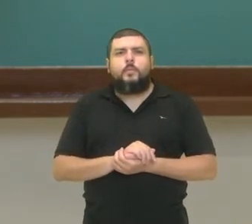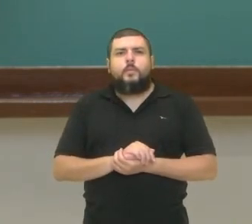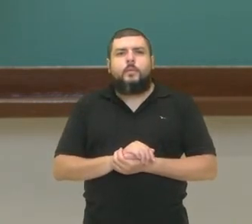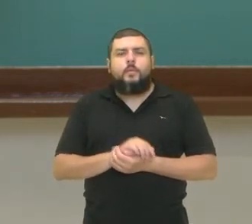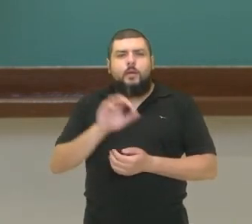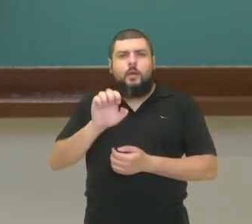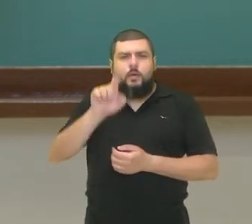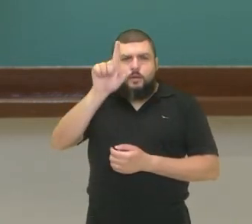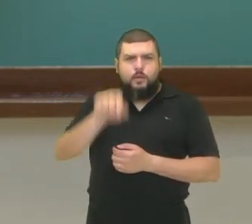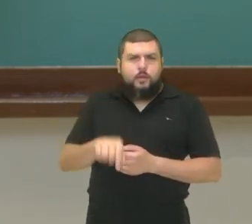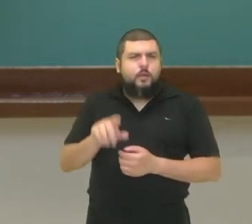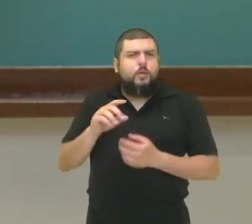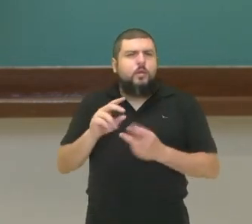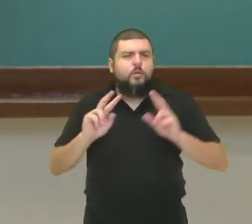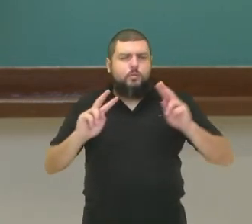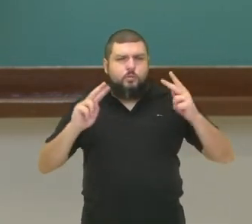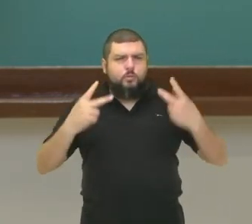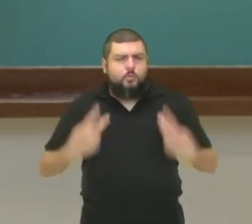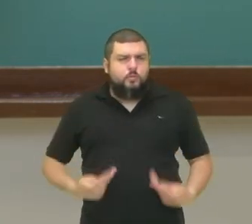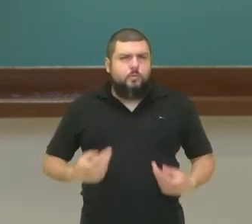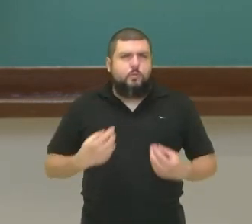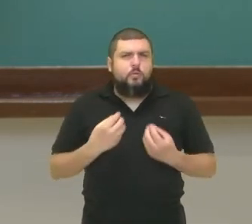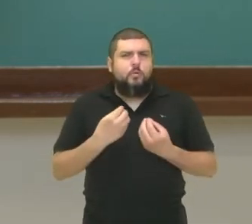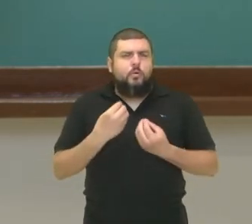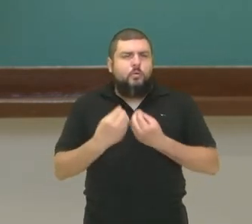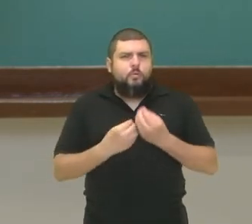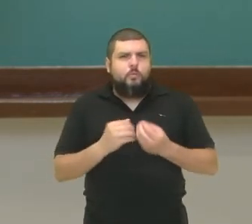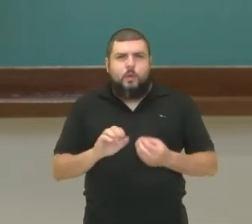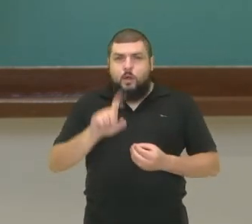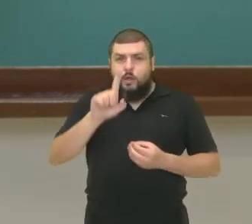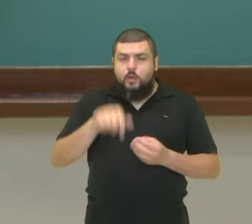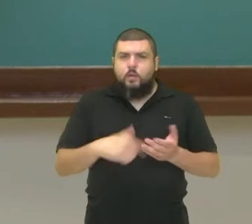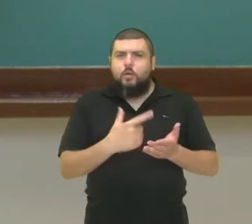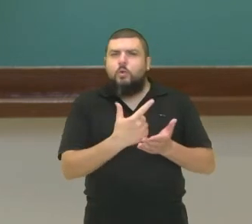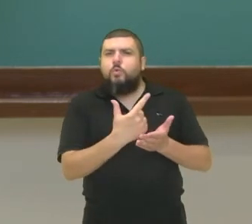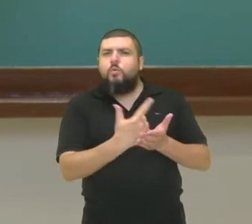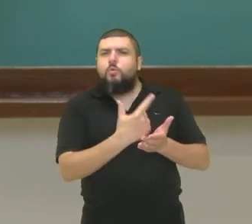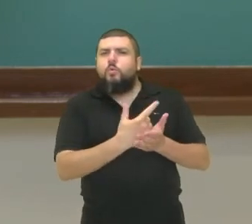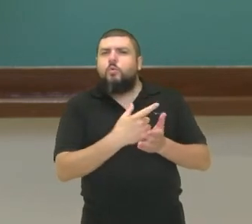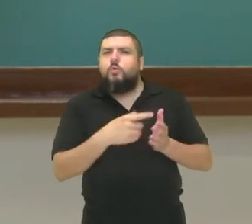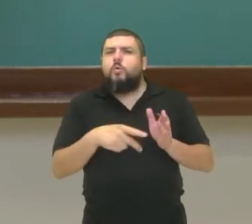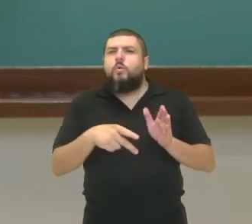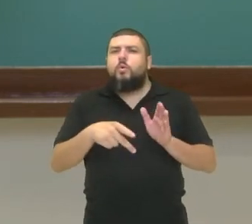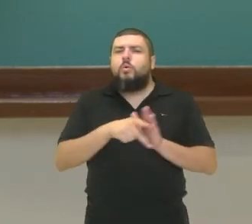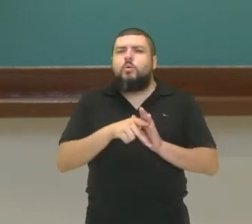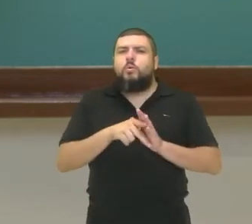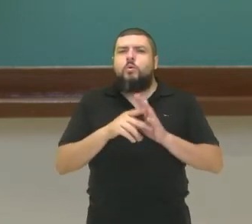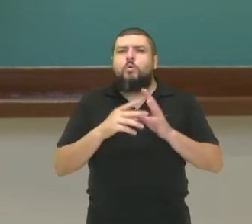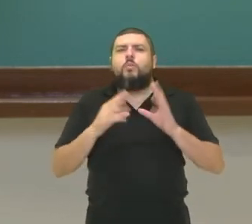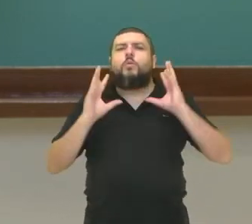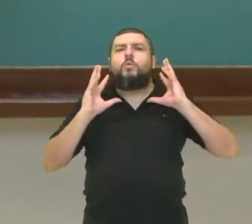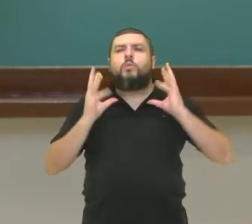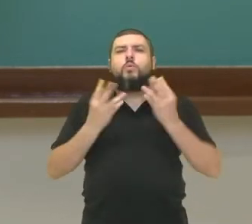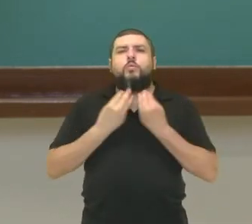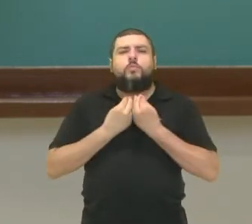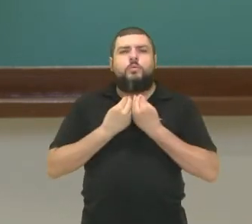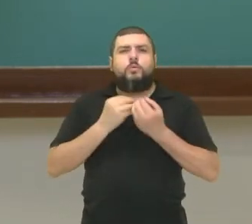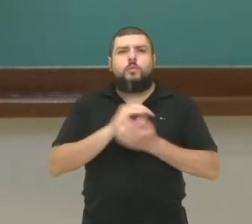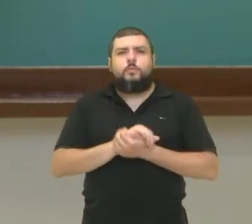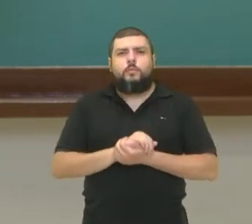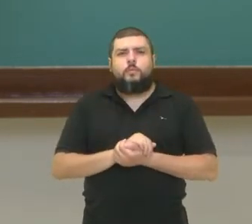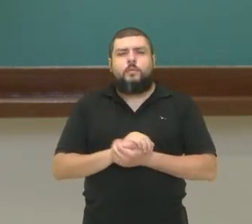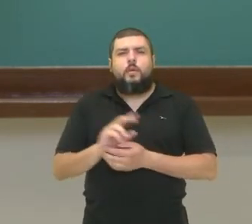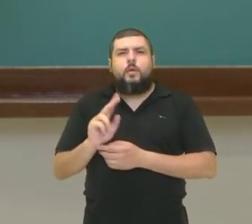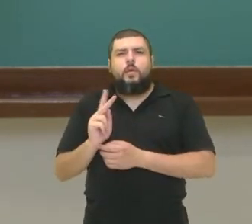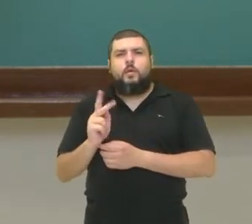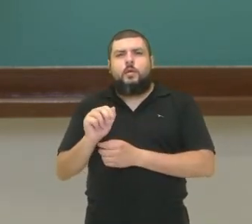humanização de um livro de William Shakespeare, que depois se transformou numa peça, que é a peça de Hamlet. Aqui